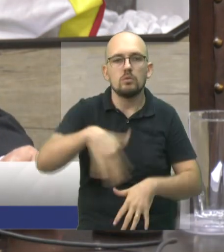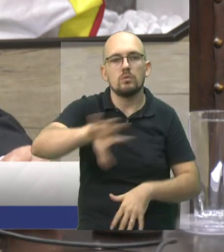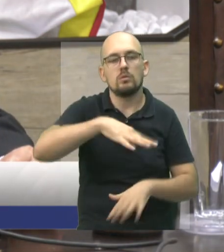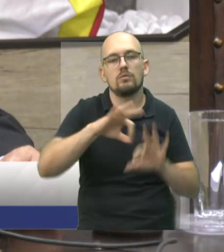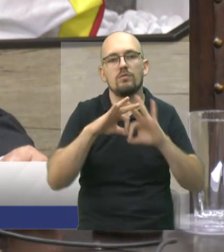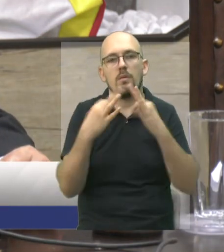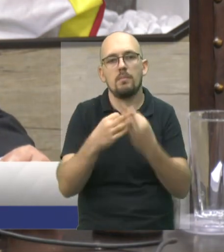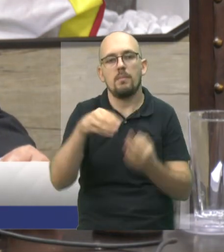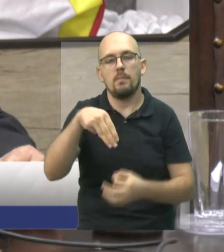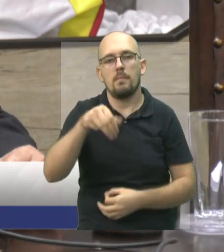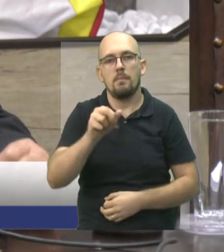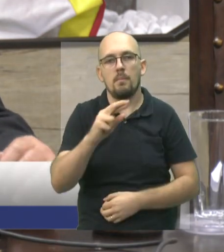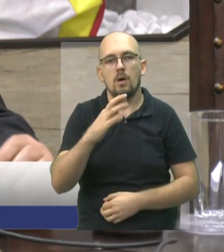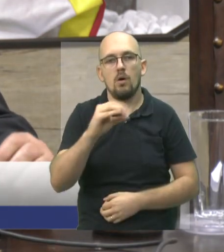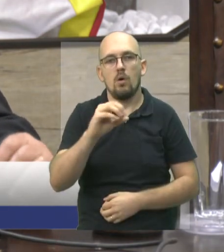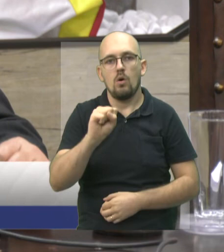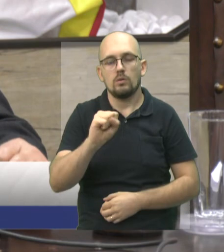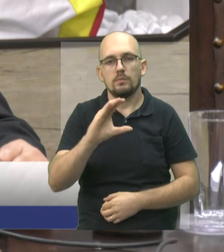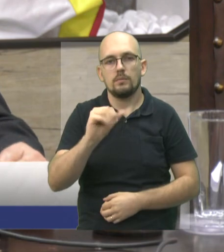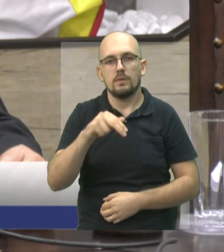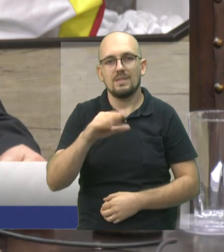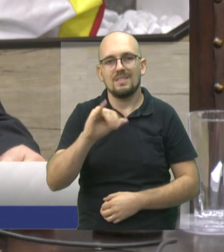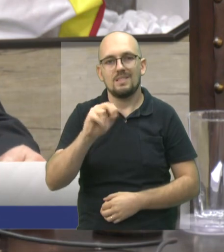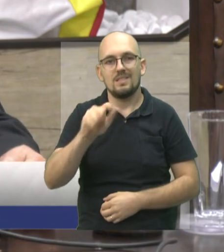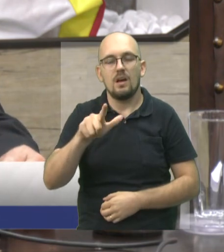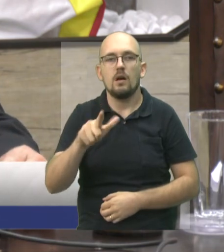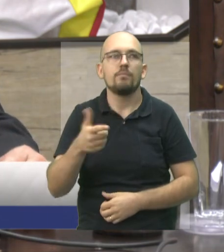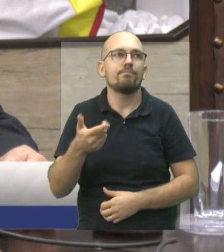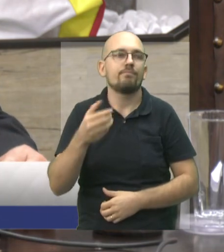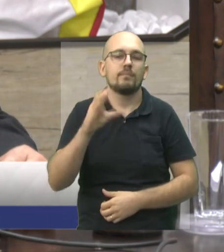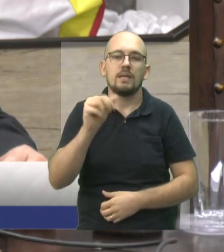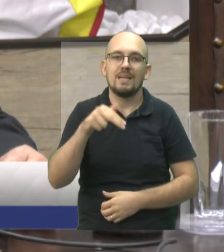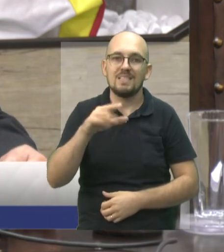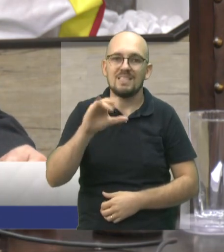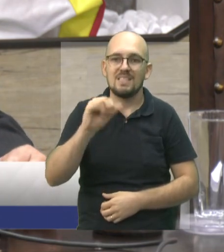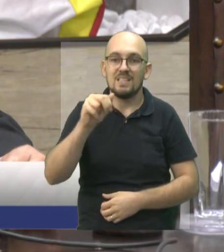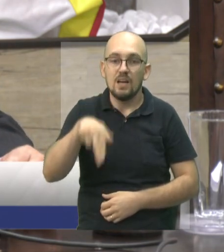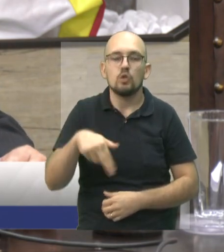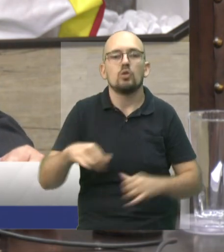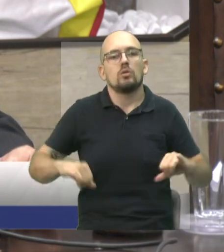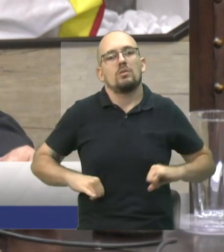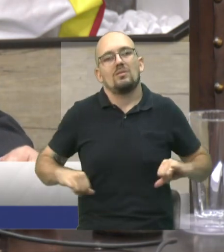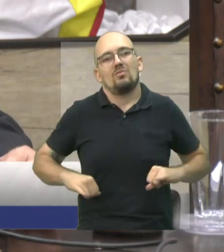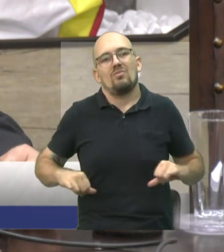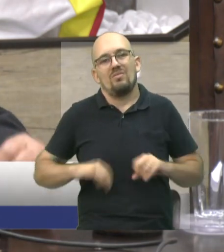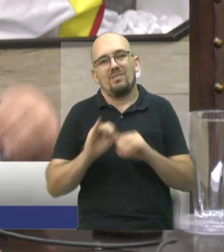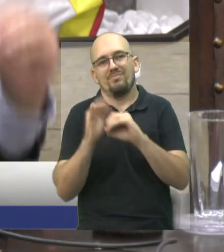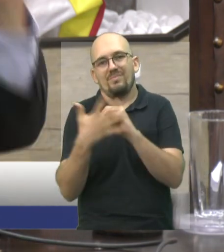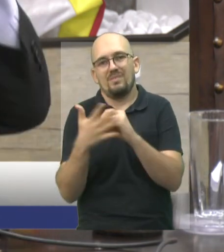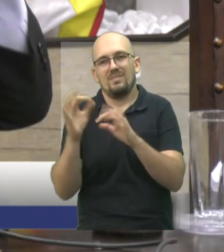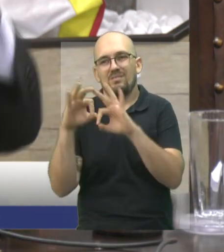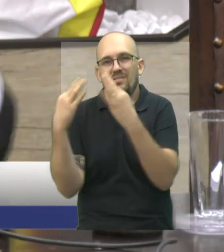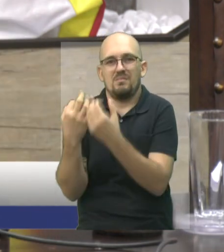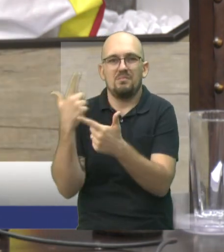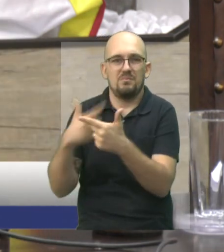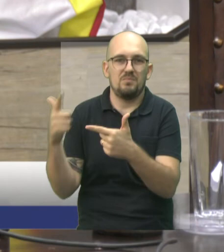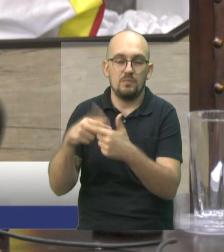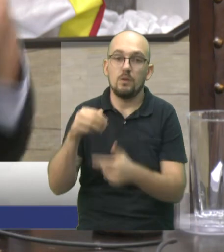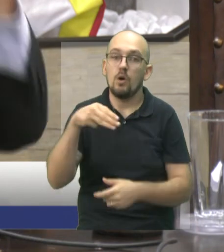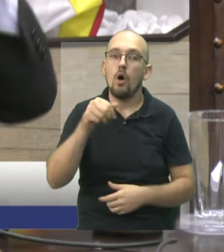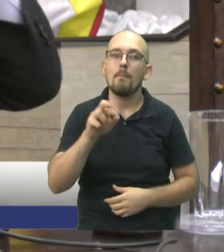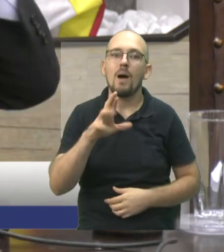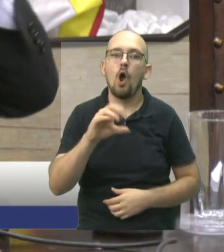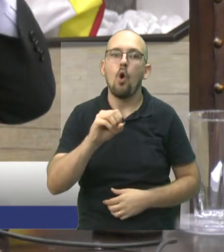do Marcos Cancian, que muito está sofrendo com essa pandemia, ele, o pai dele e toda a sua família. Então, Marcos, fica aqui,